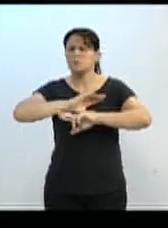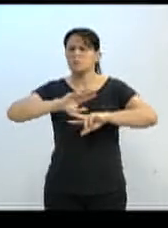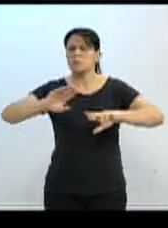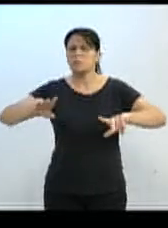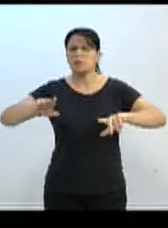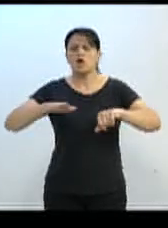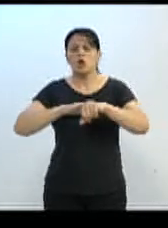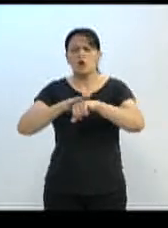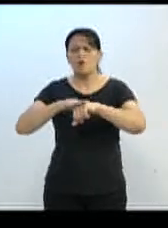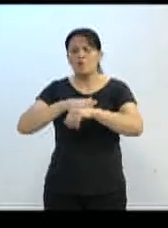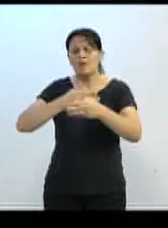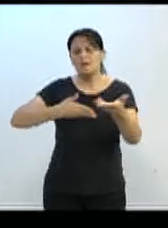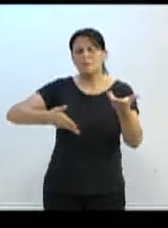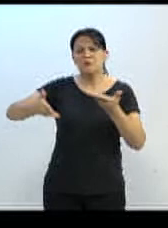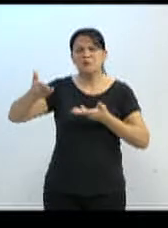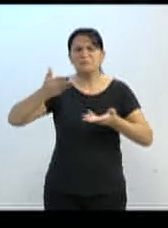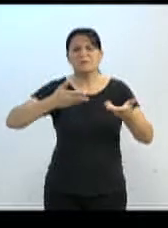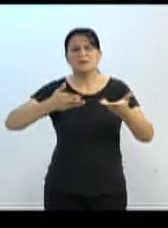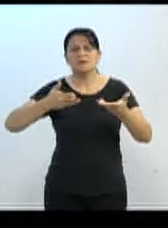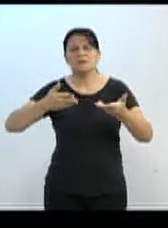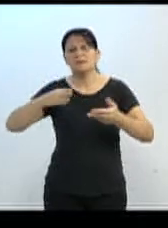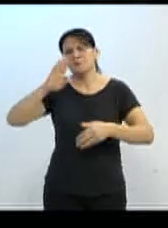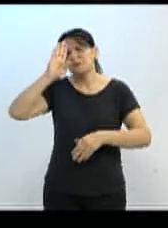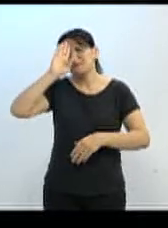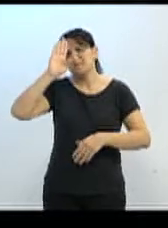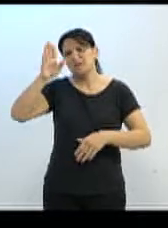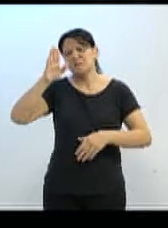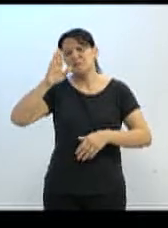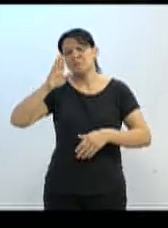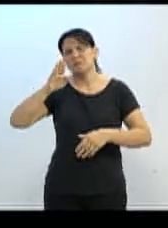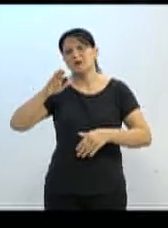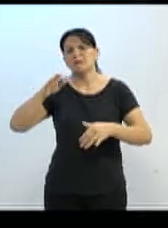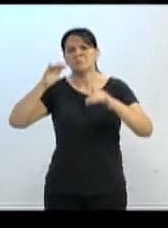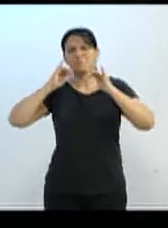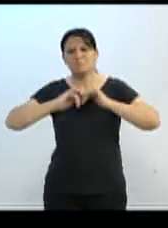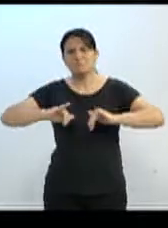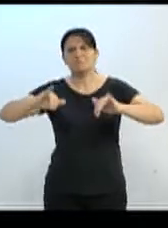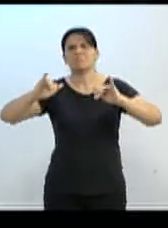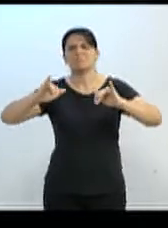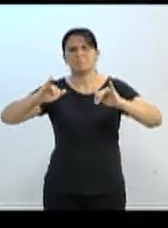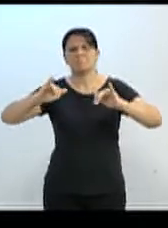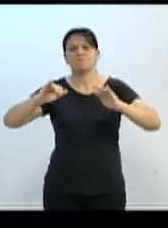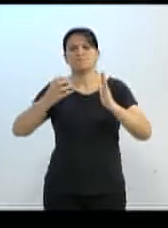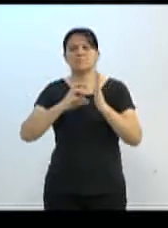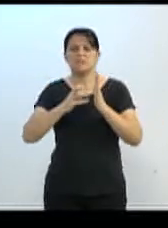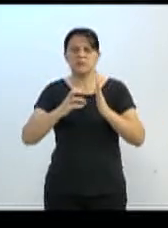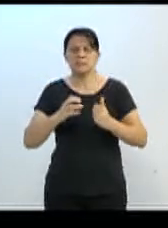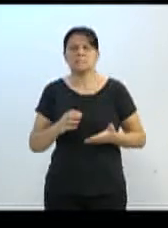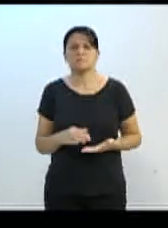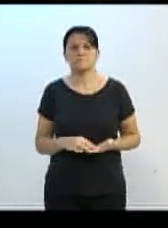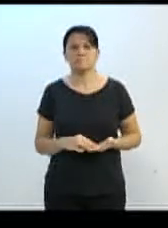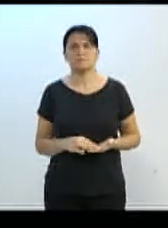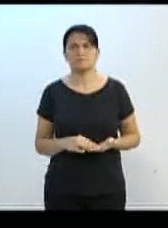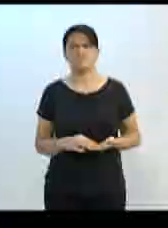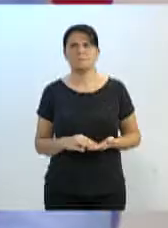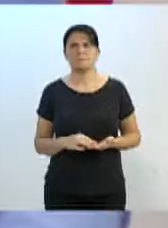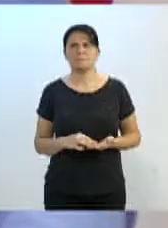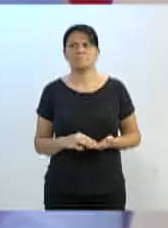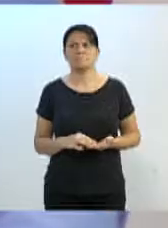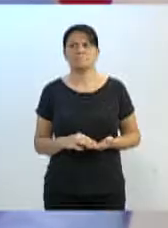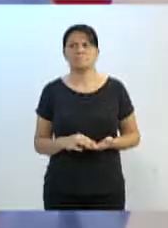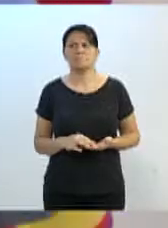diálogo fácil e principalmente conciliador informou o partido em nota gostaria que também